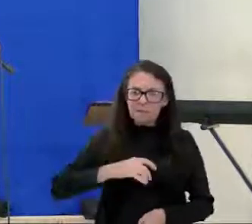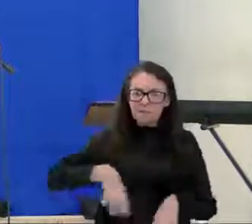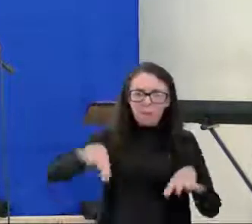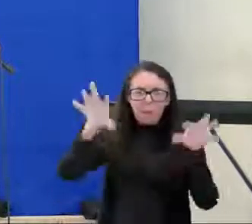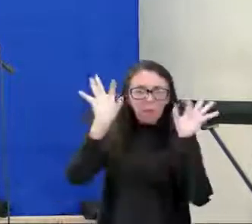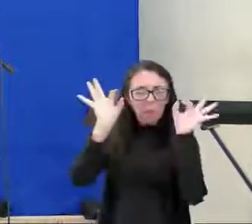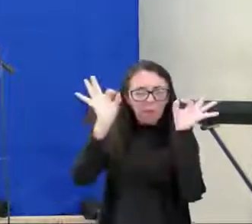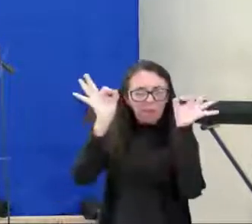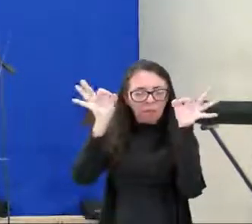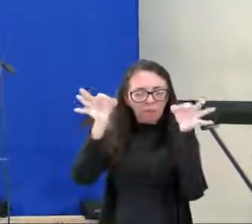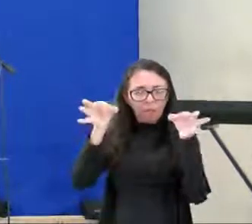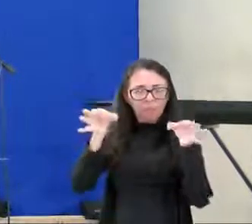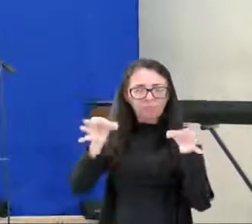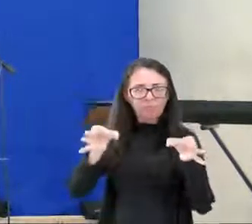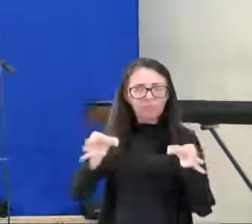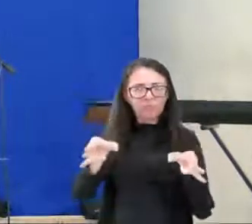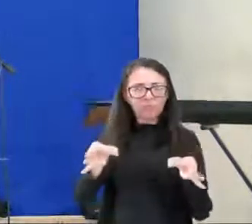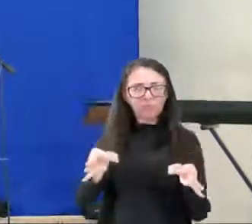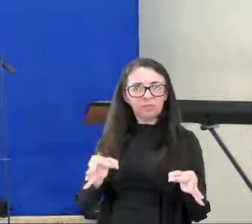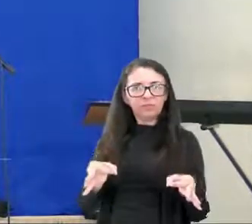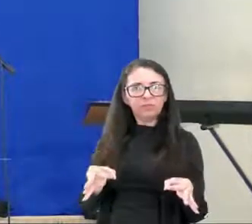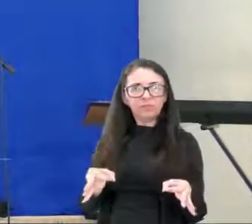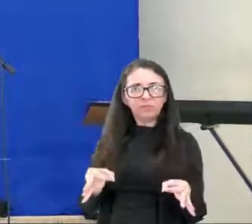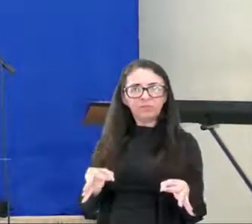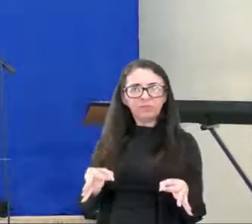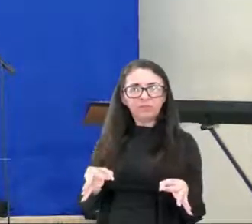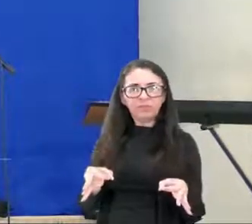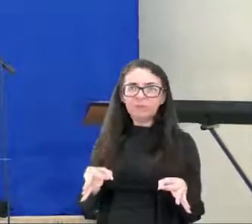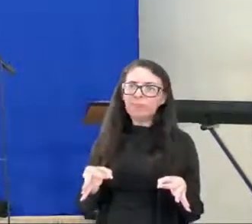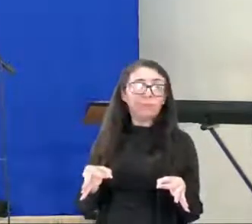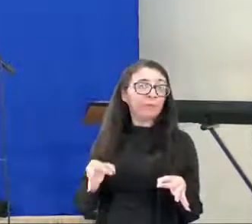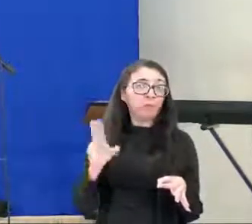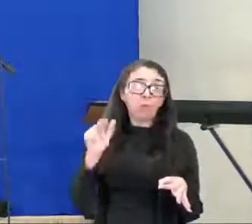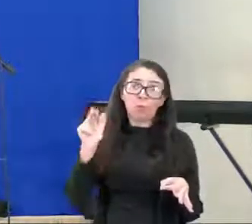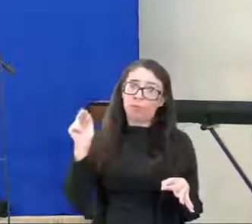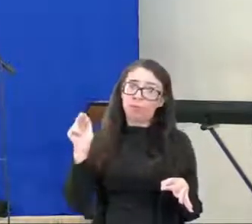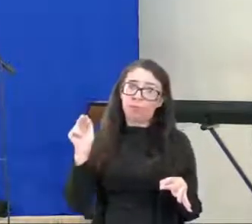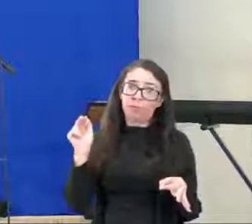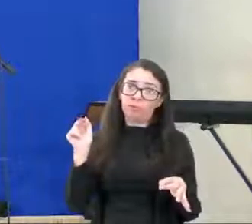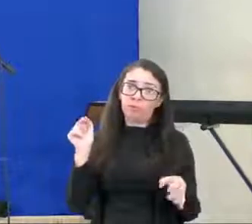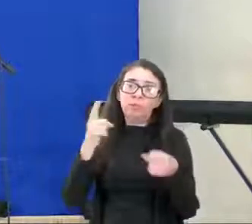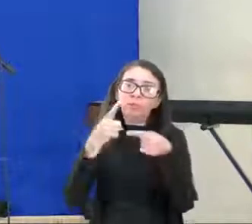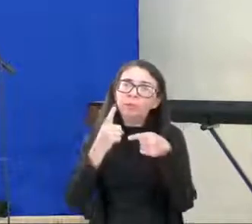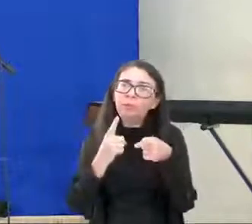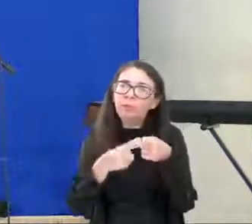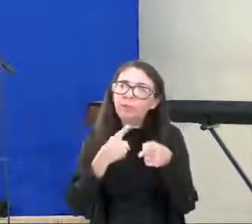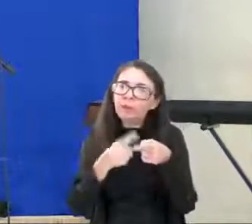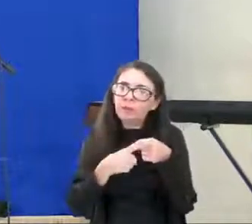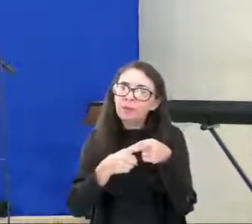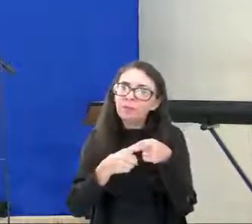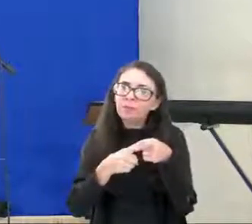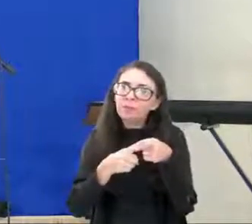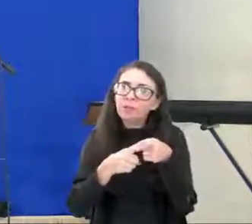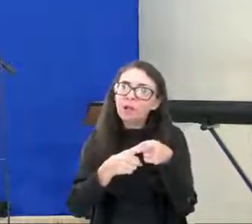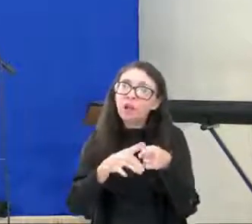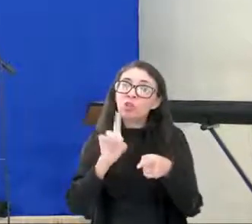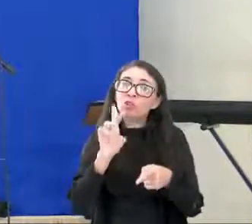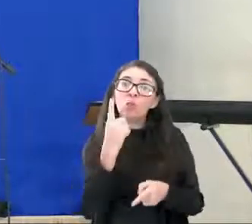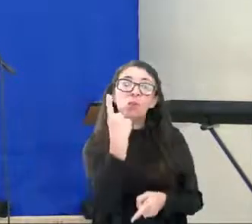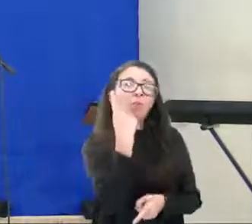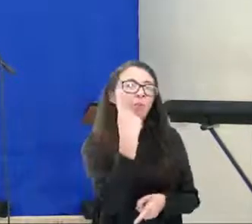aquele sentimento que teve Cristo Jesus quando estava entre o povo aqui. Nossa, quanta, né?